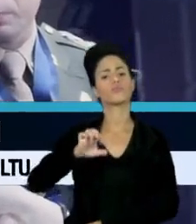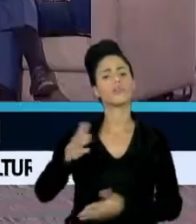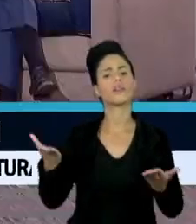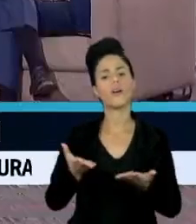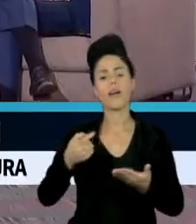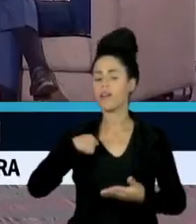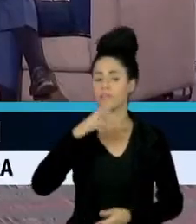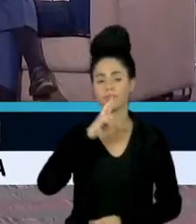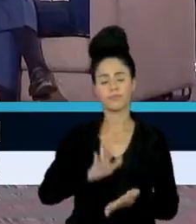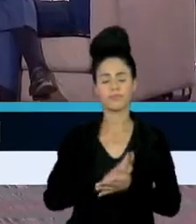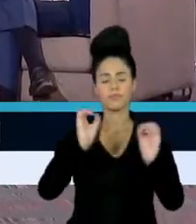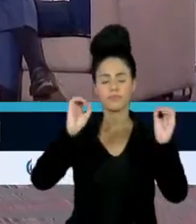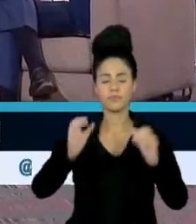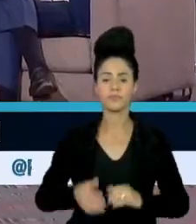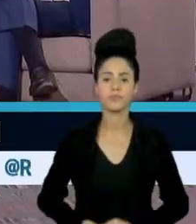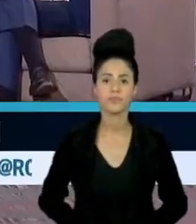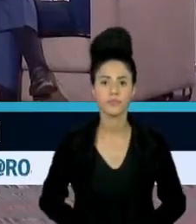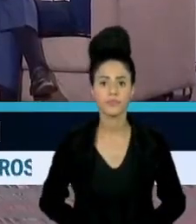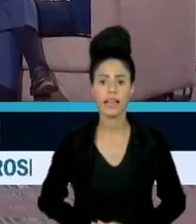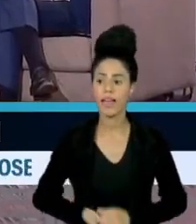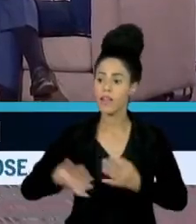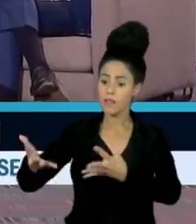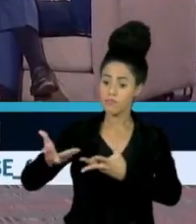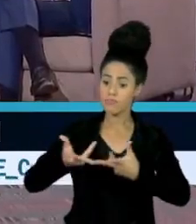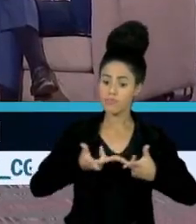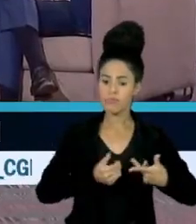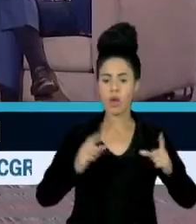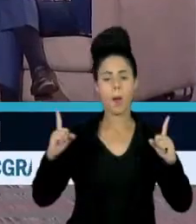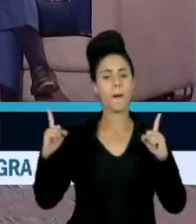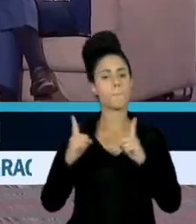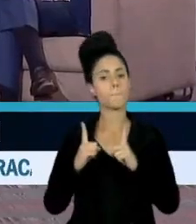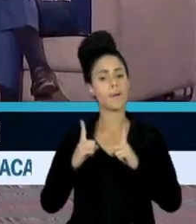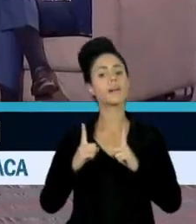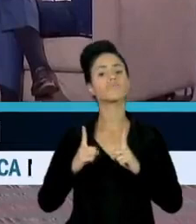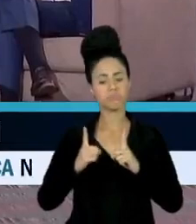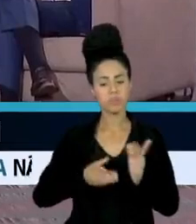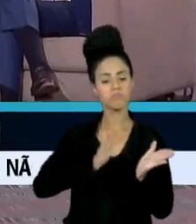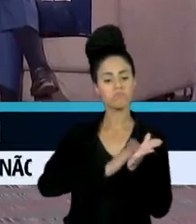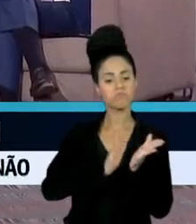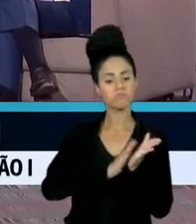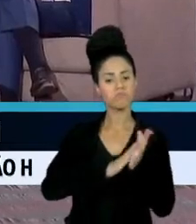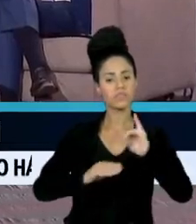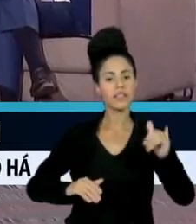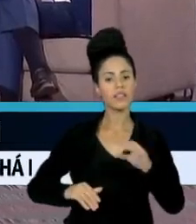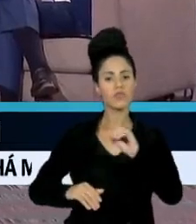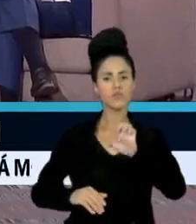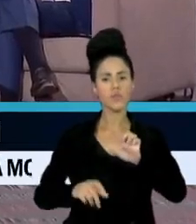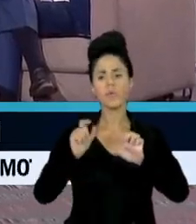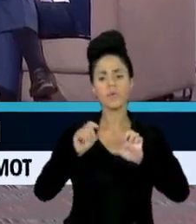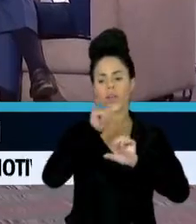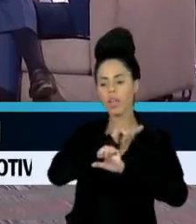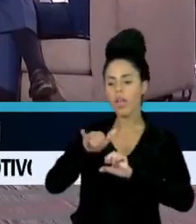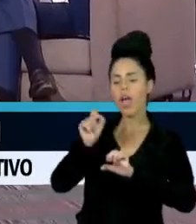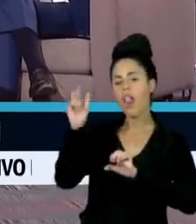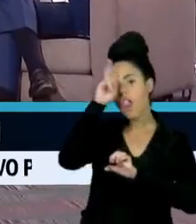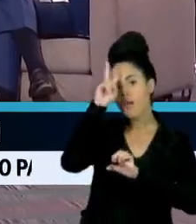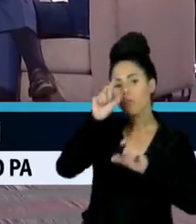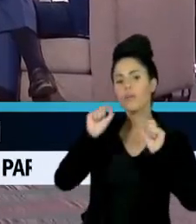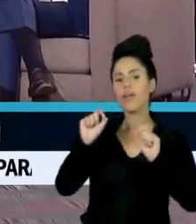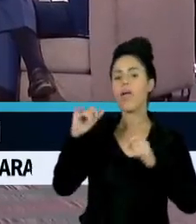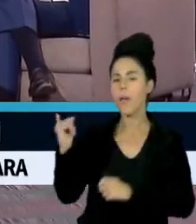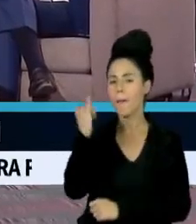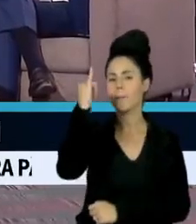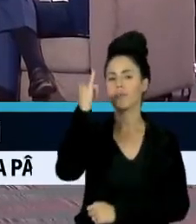esse assunto. Ao dar as boas-vindas a Bolsonaro, Joe Biden elogiou o Brasil, mas começou lembrando a importância da preservação da